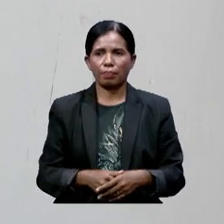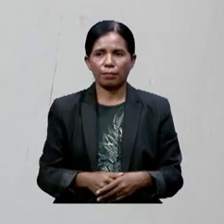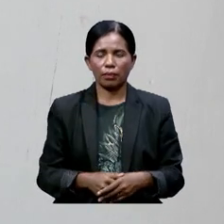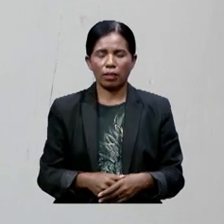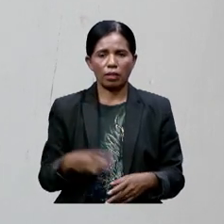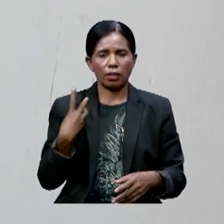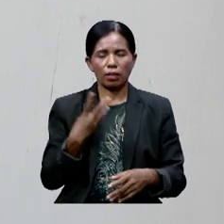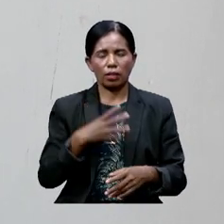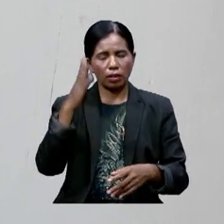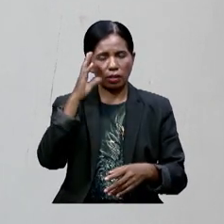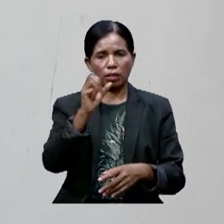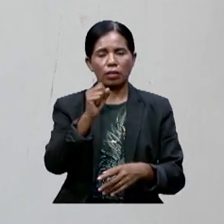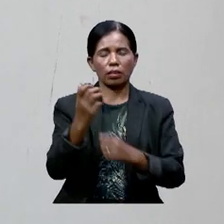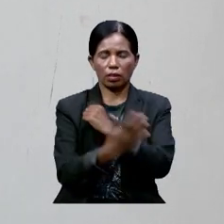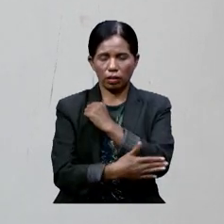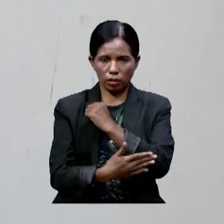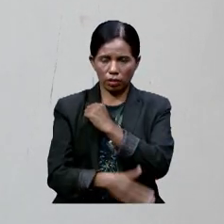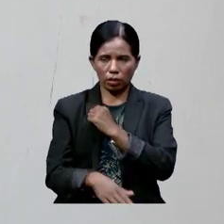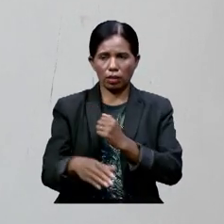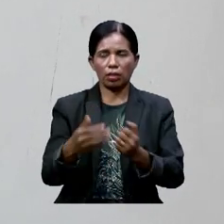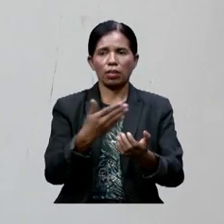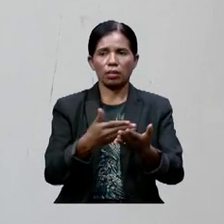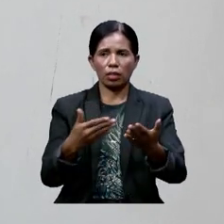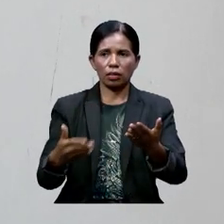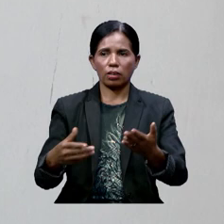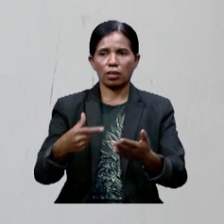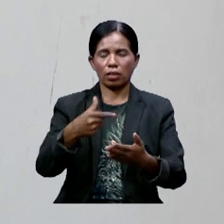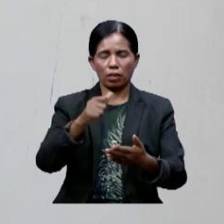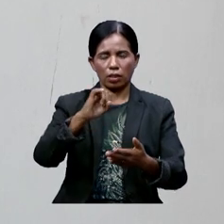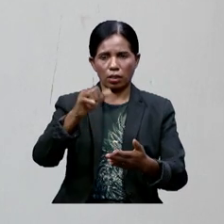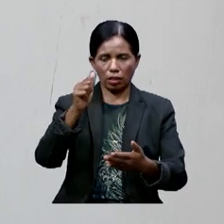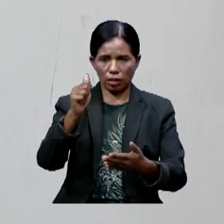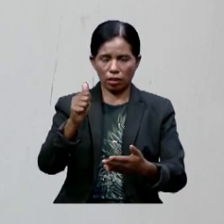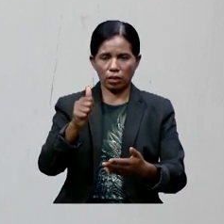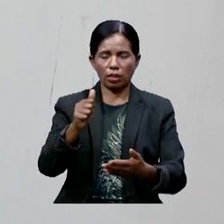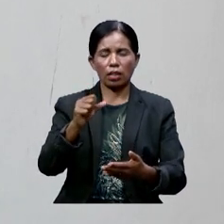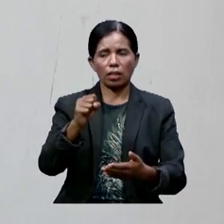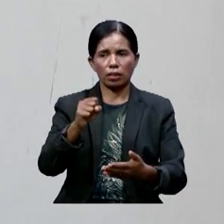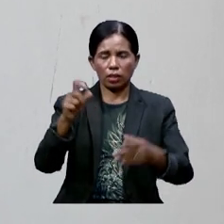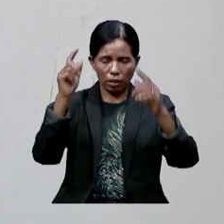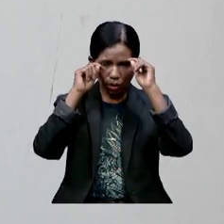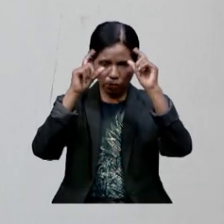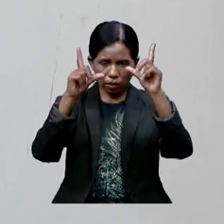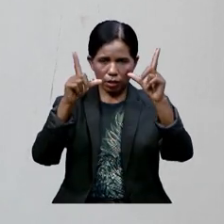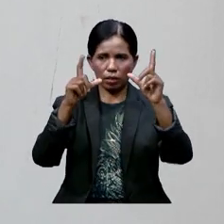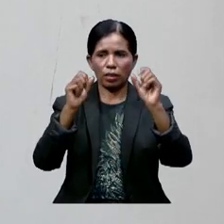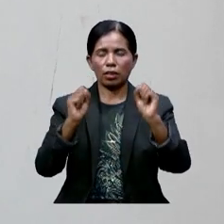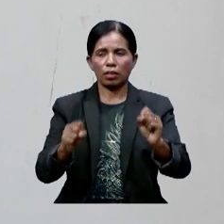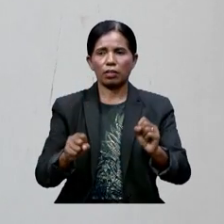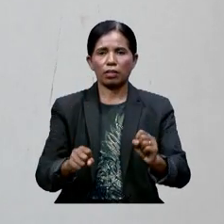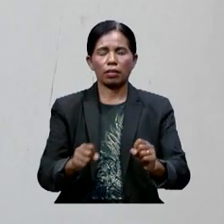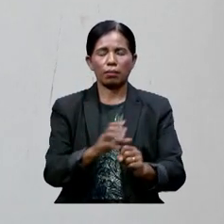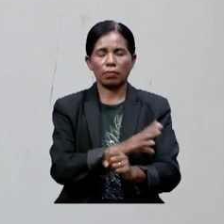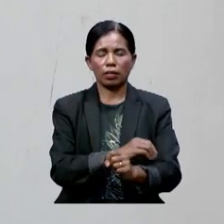sabem, Moçambique é um país produtor de gás natural. A Timor-Leste também é um